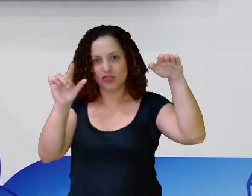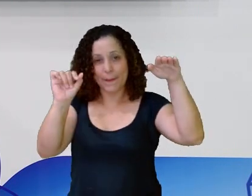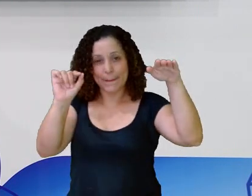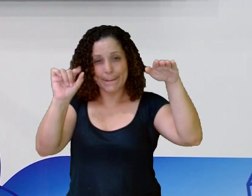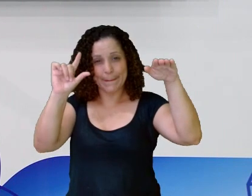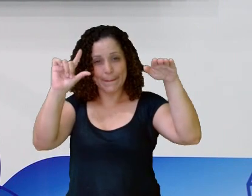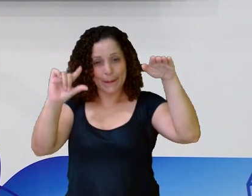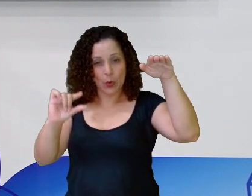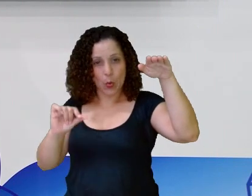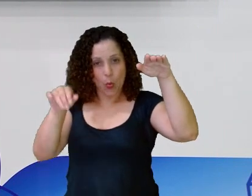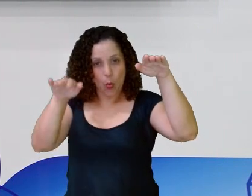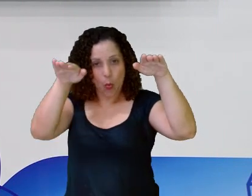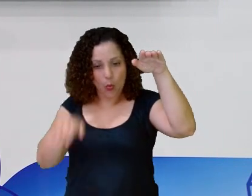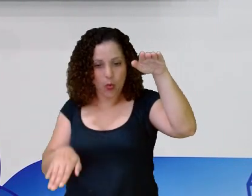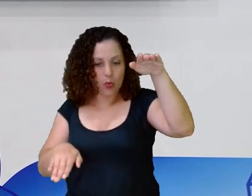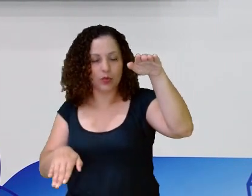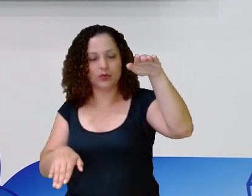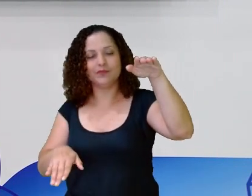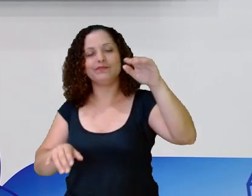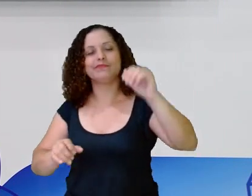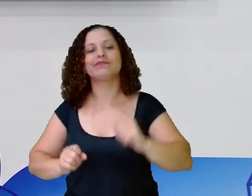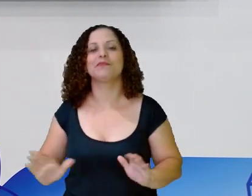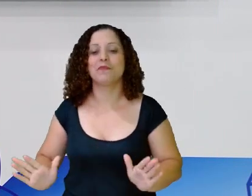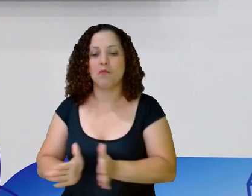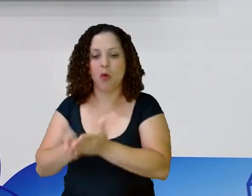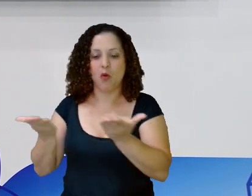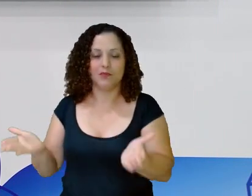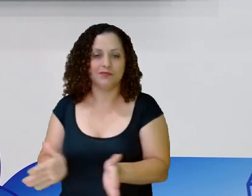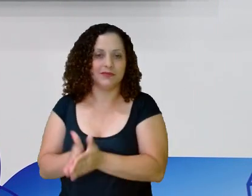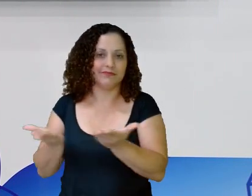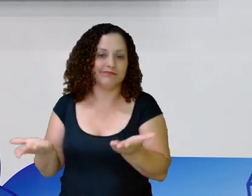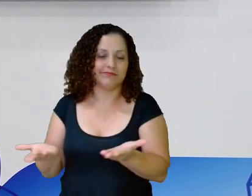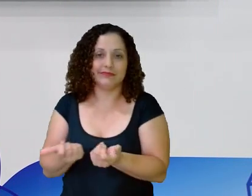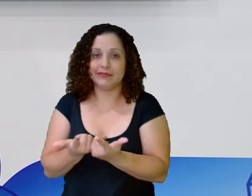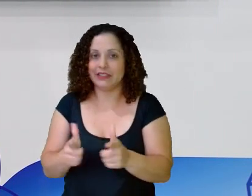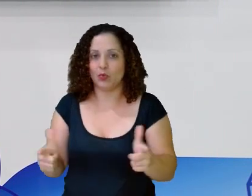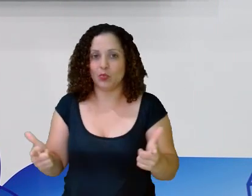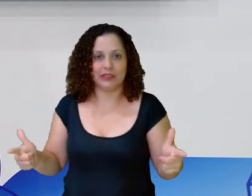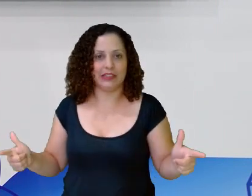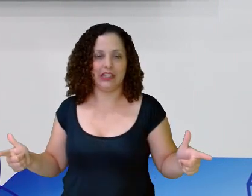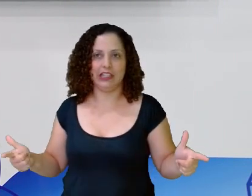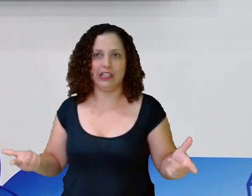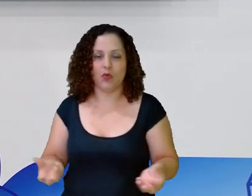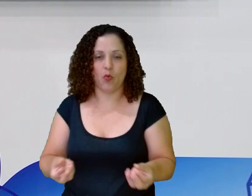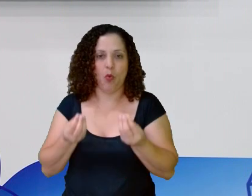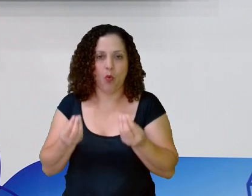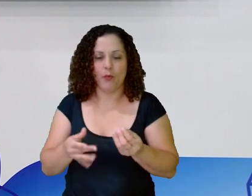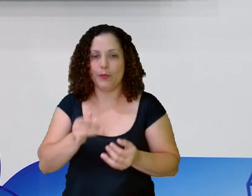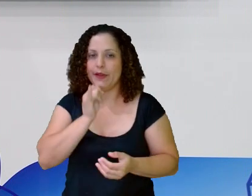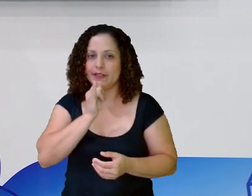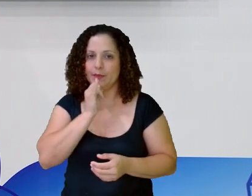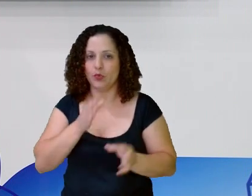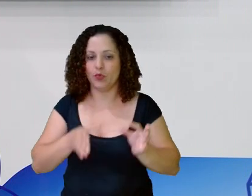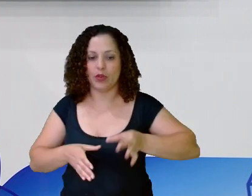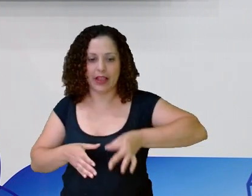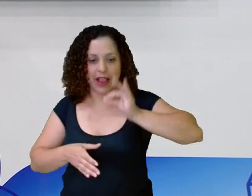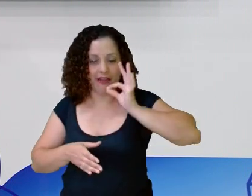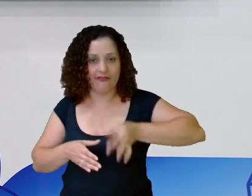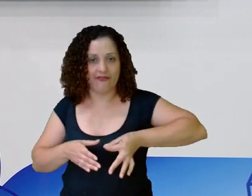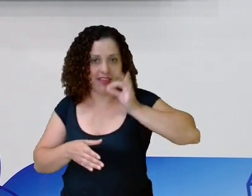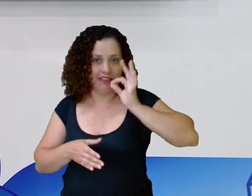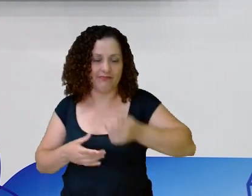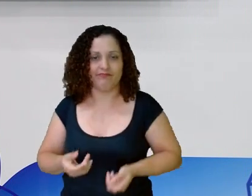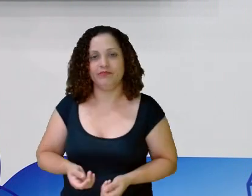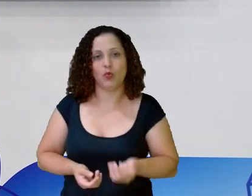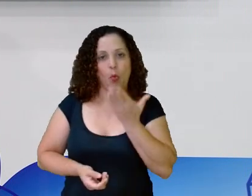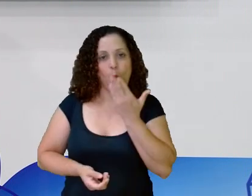vivem na linha da miséria, na pobreza, que não tem, né, a garantia de que vai ter, por exemplo, um café da manhã, de que vai ter um almoço,